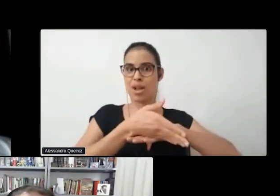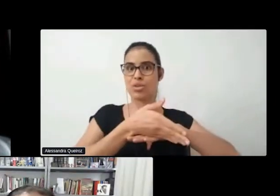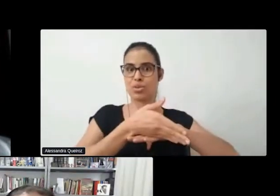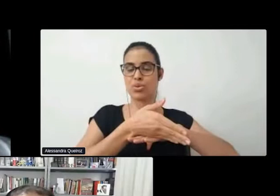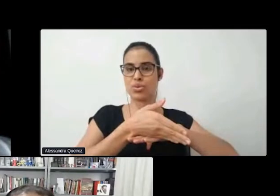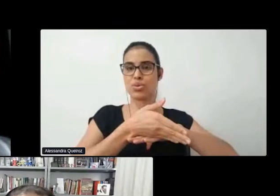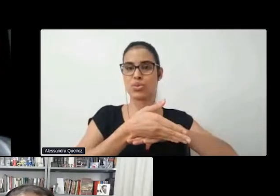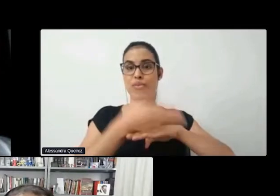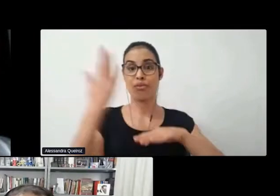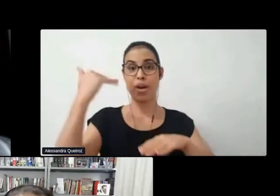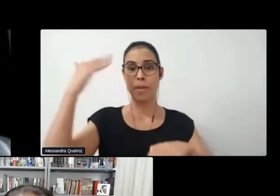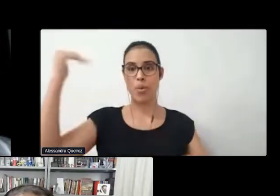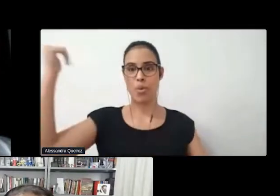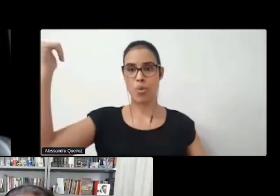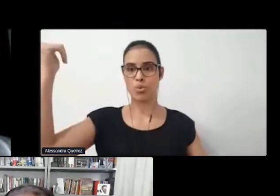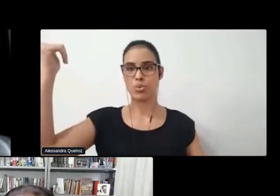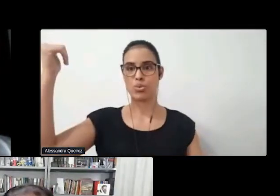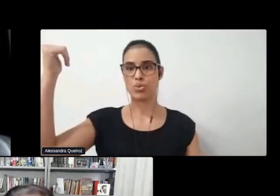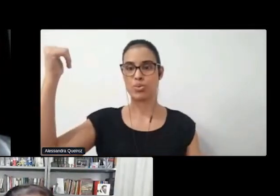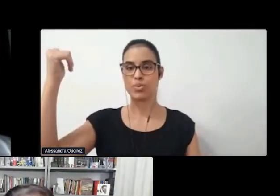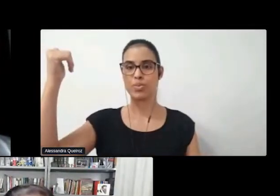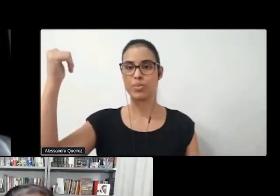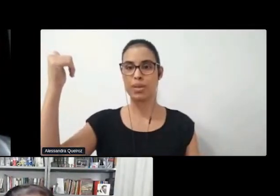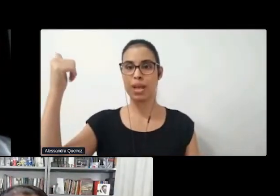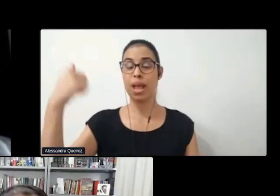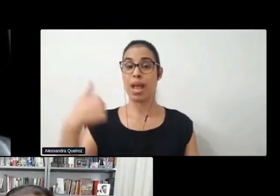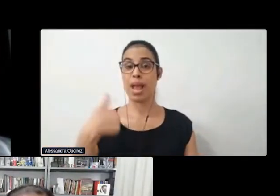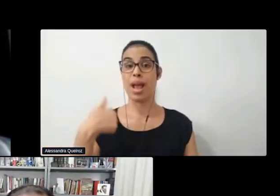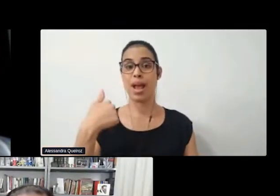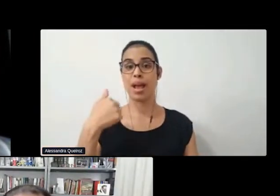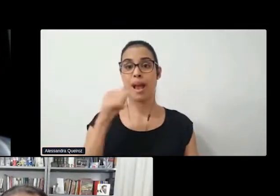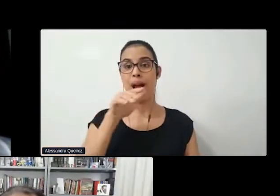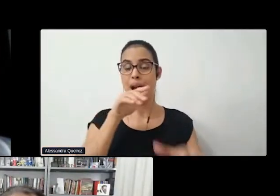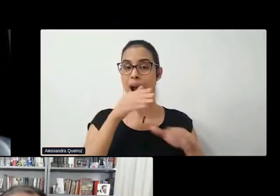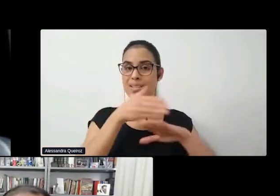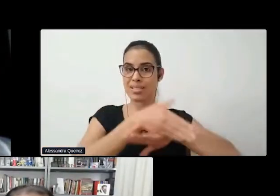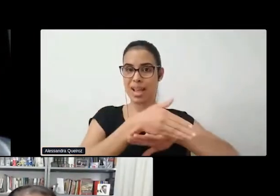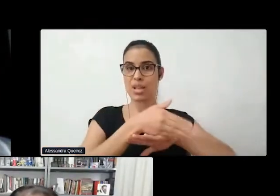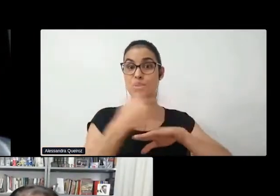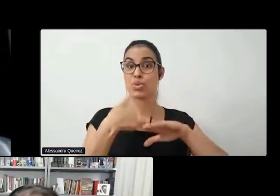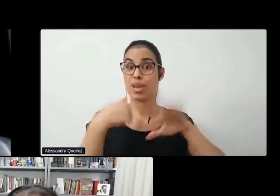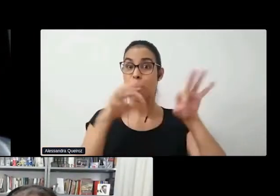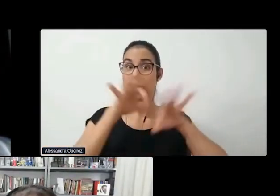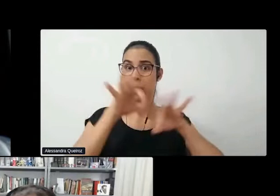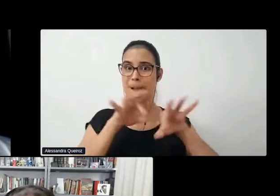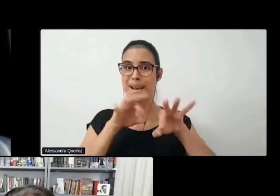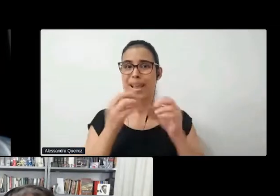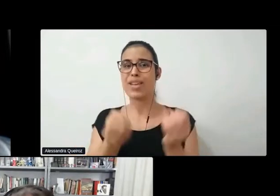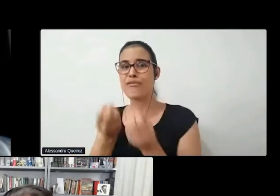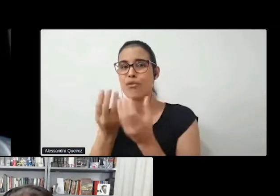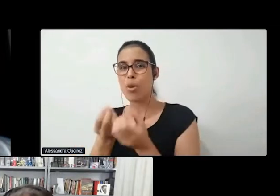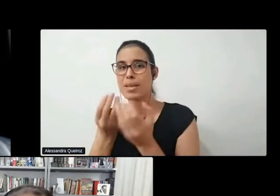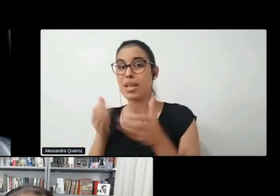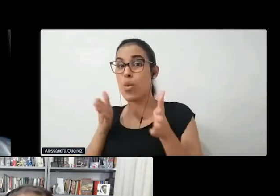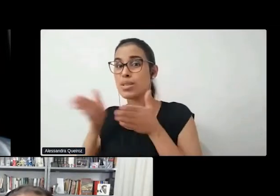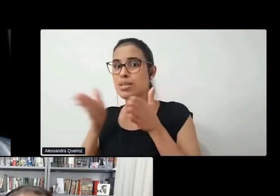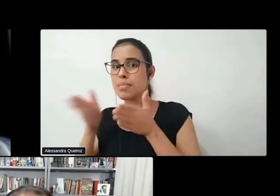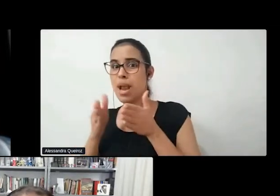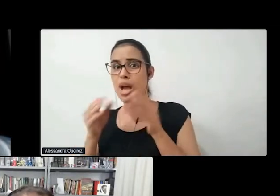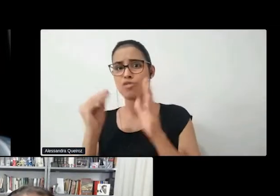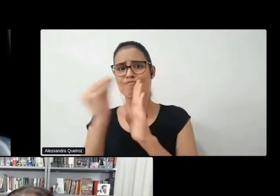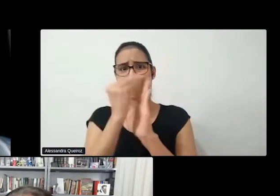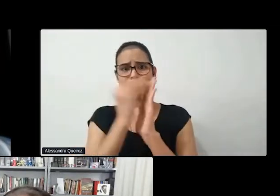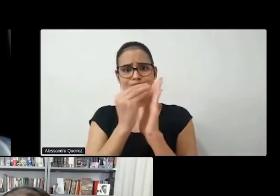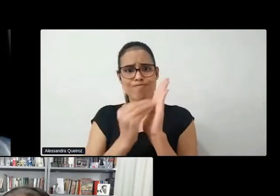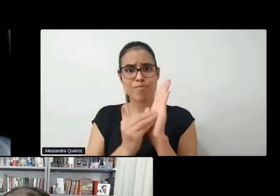chama Awesome A11Y, onde que eu colhi várias informações de acessibilidade e fiz um apanhado ali para